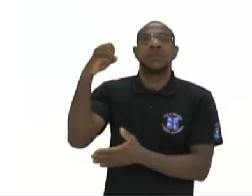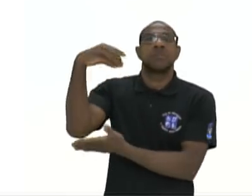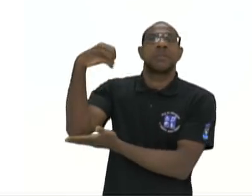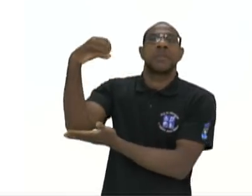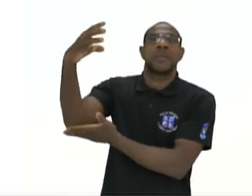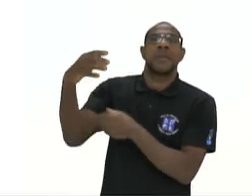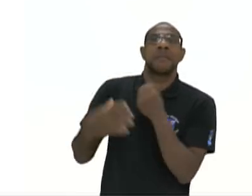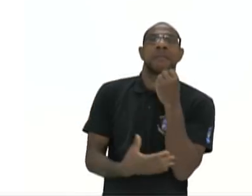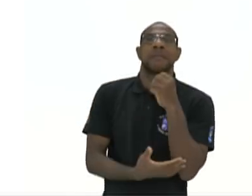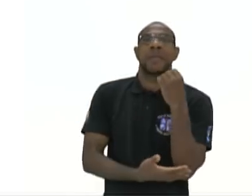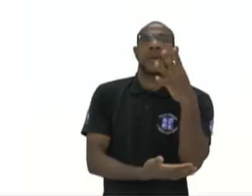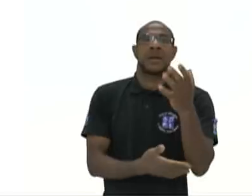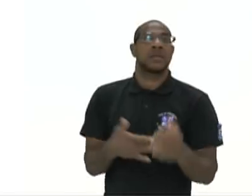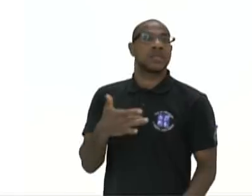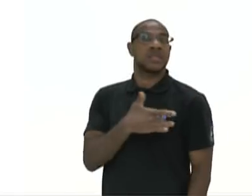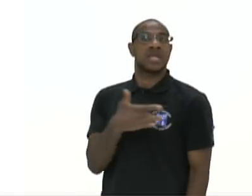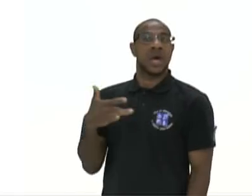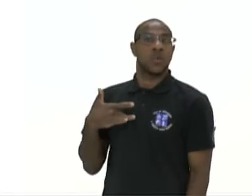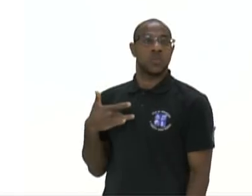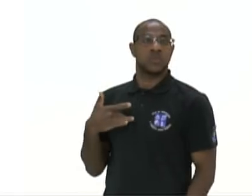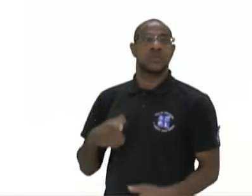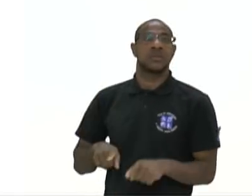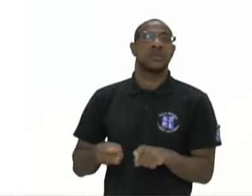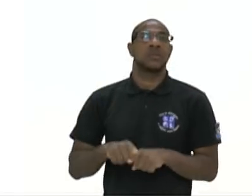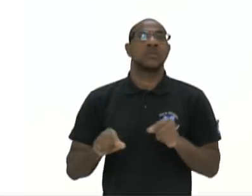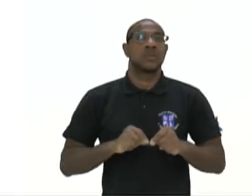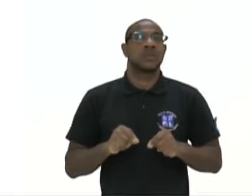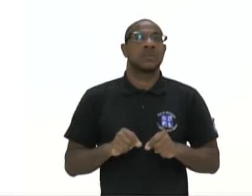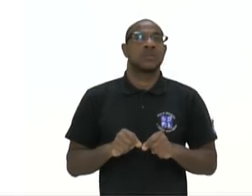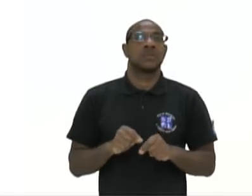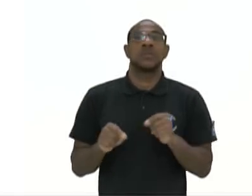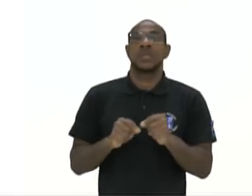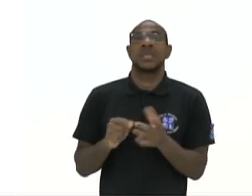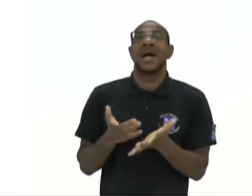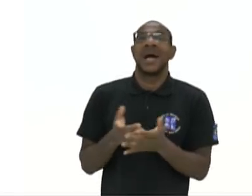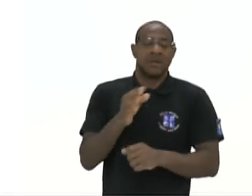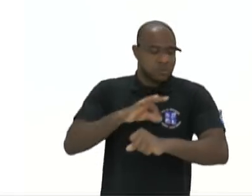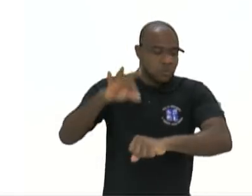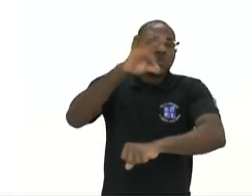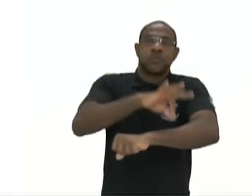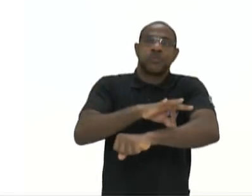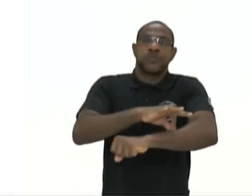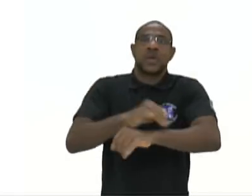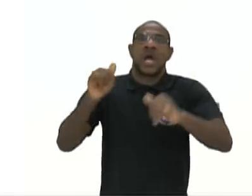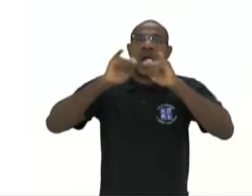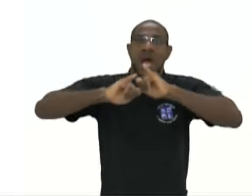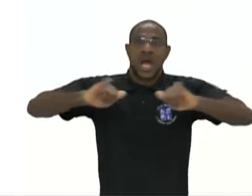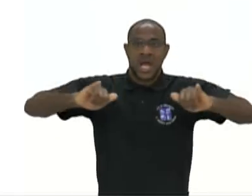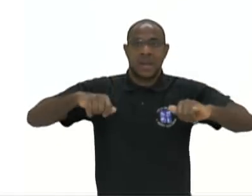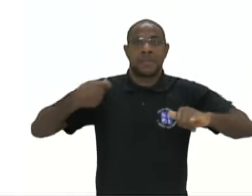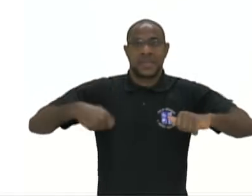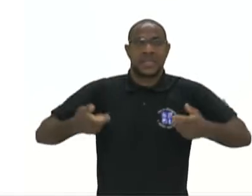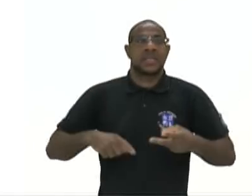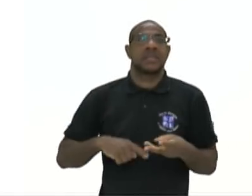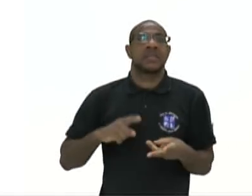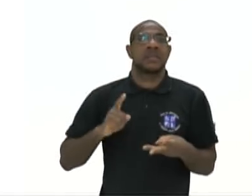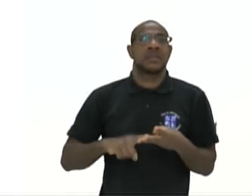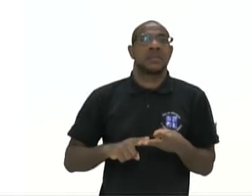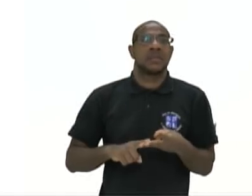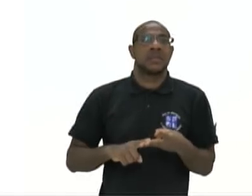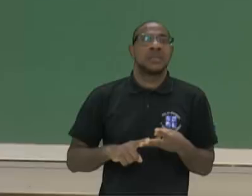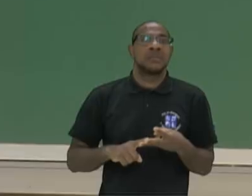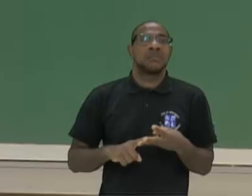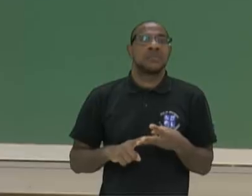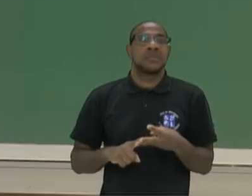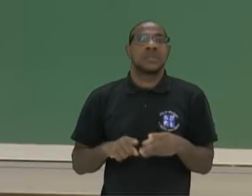Saúde. Primeiro, campanha ativa de combate à dengue. Segundo, melhorar o fornecimento de